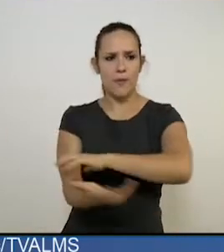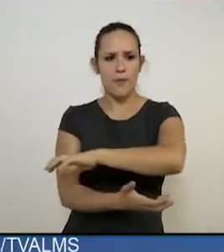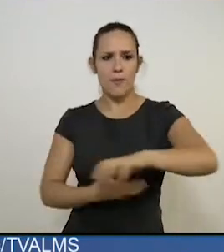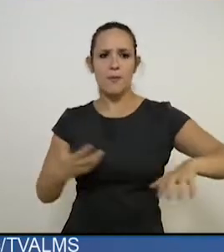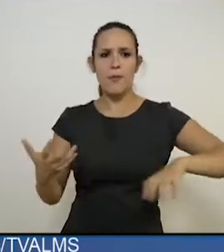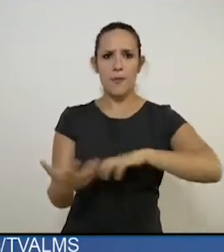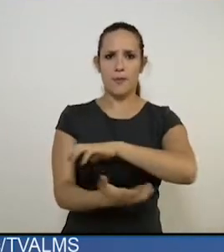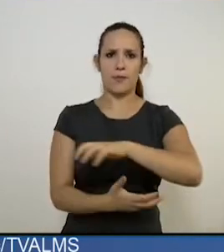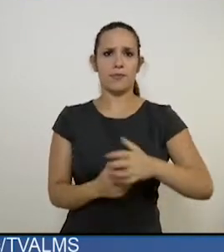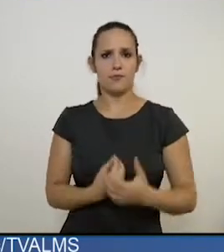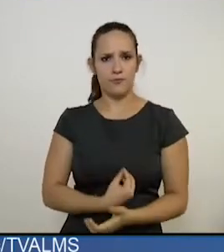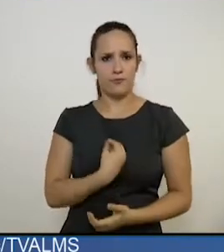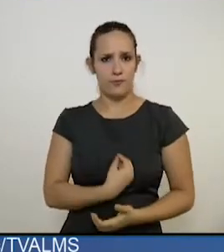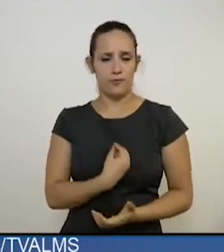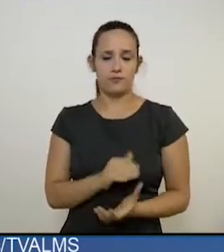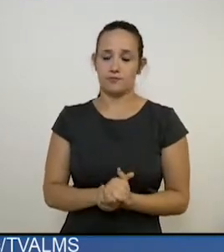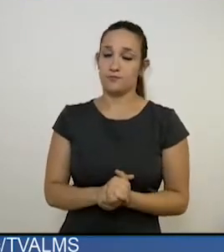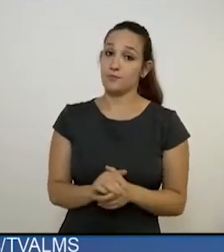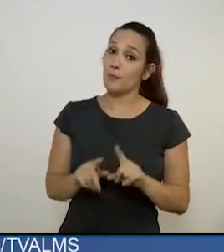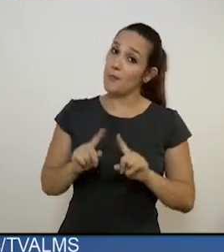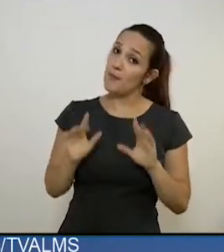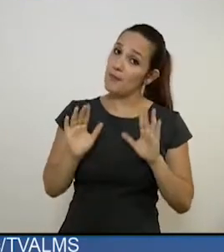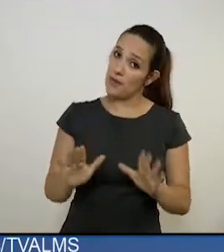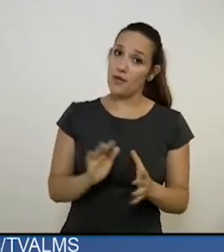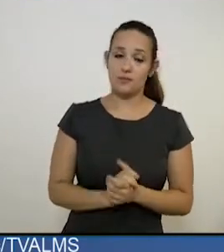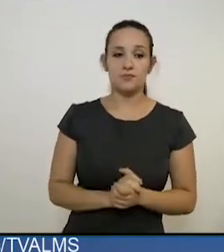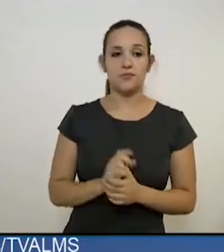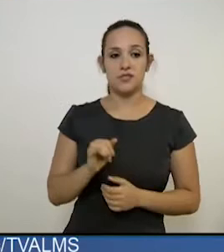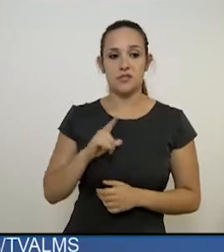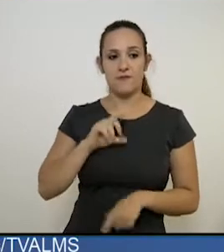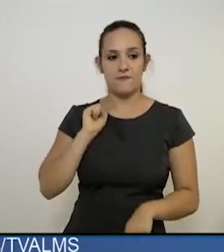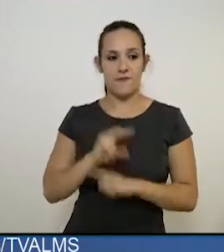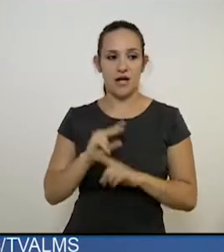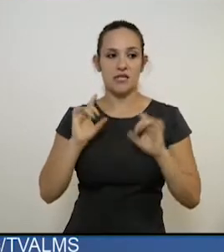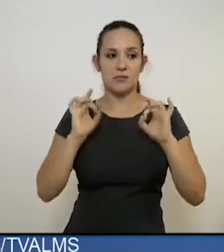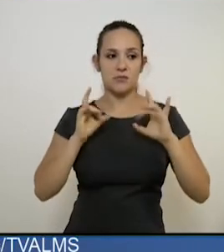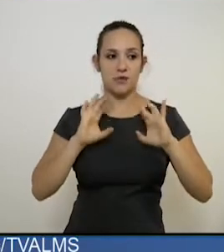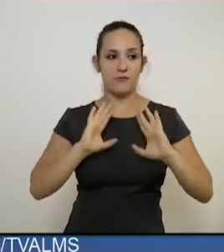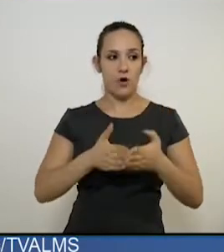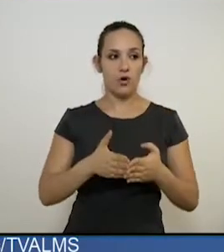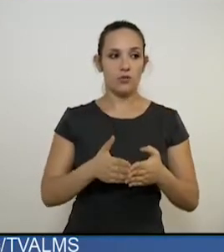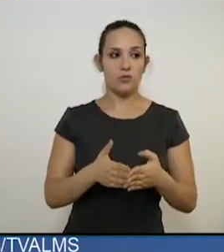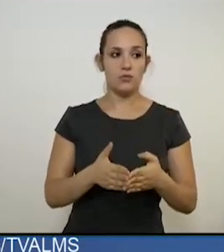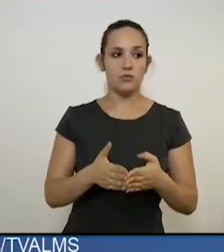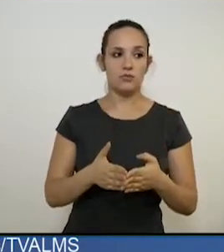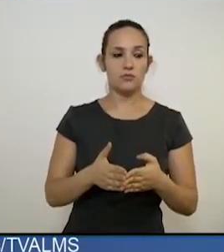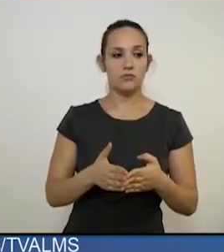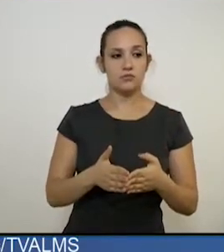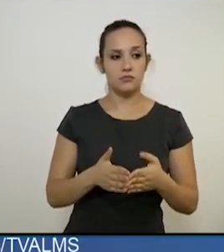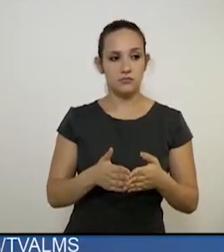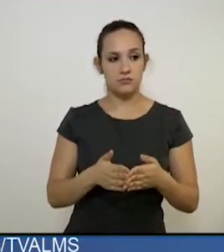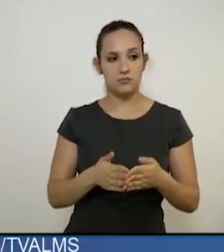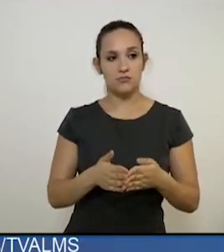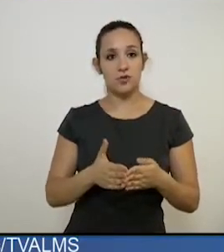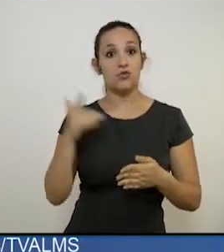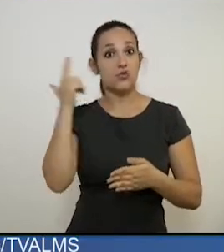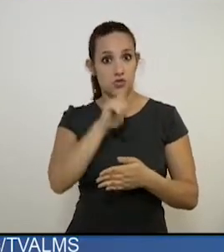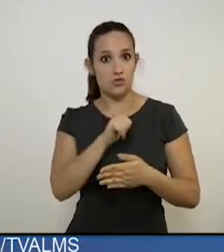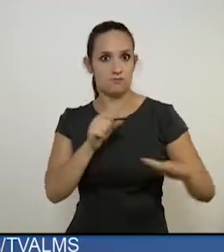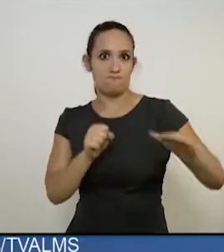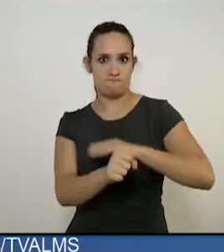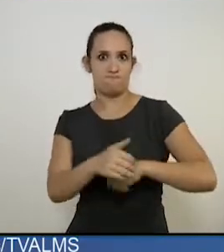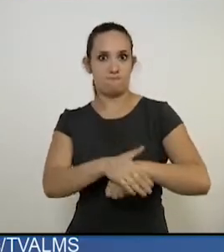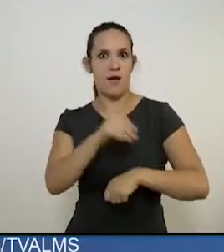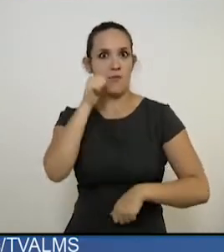participativo. Por outro lado, se as cotas geraram efeitos positivos em termos de candidaturas,